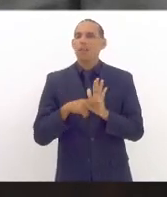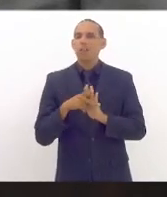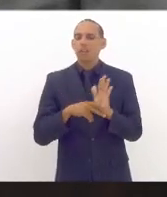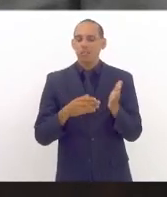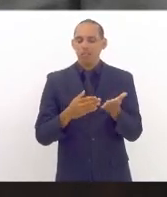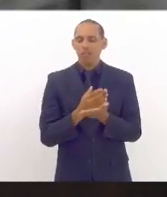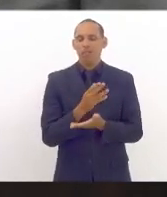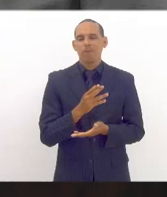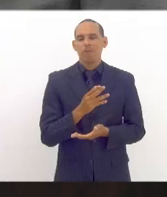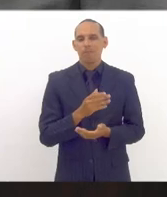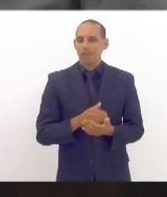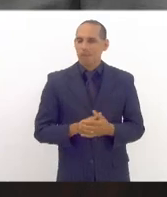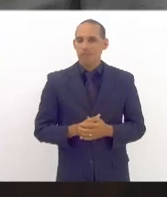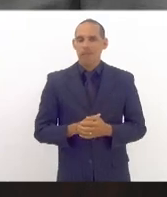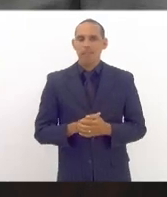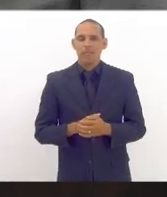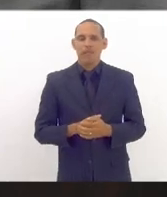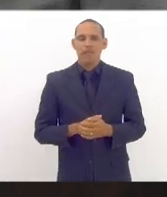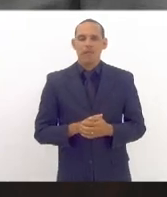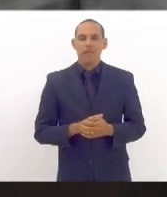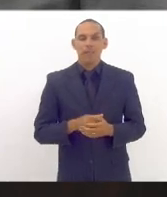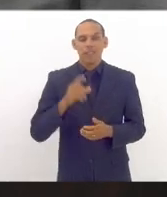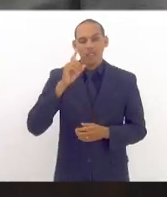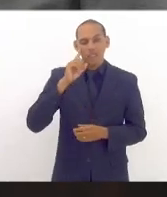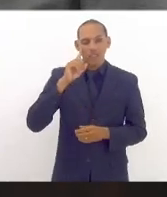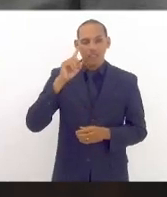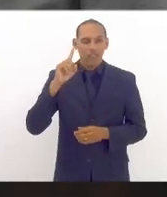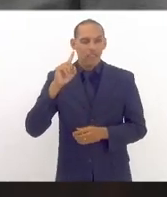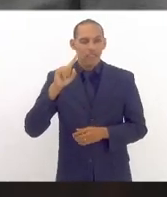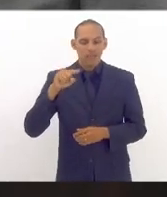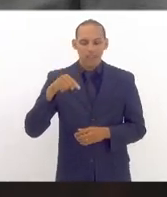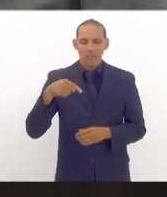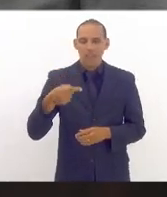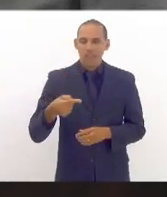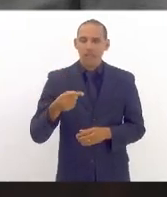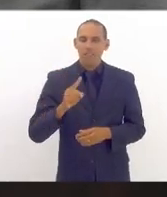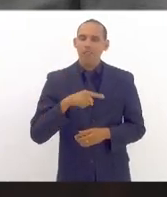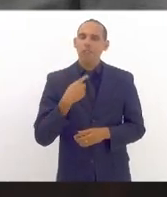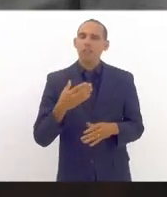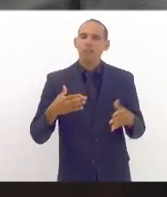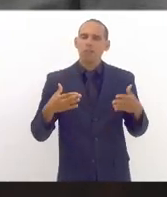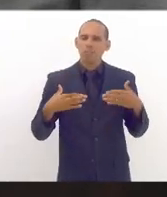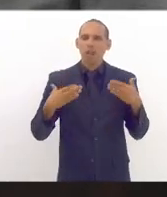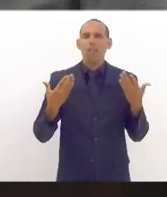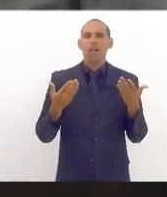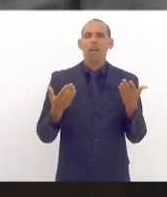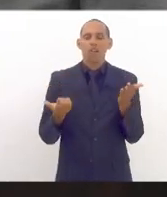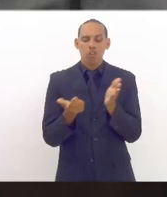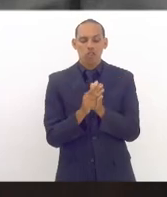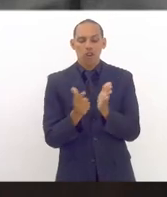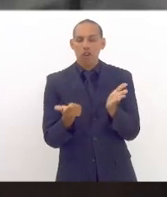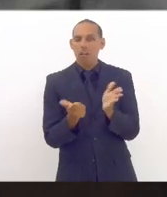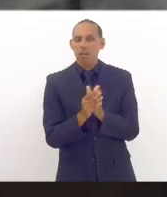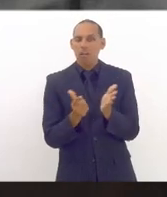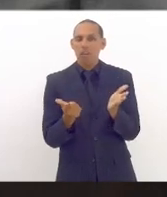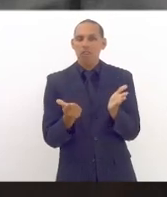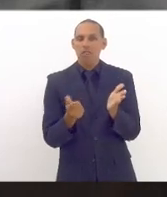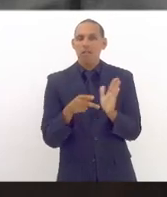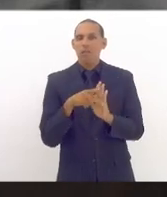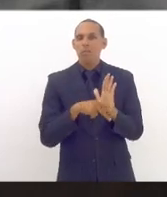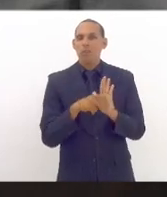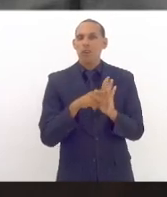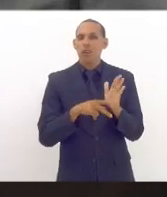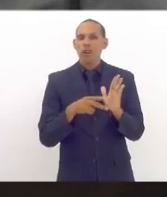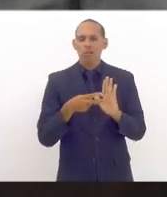sancionado e no dia seguinte nos surpreendemos nos jornais que o projeto